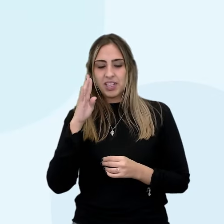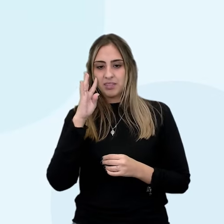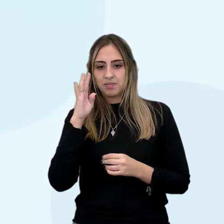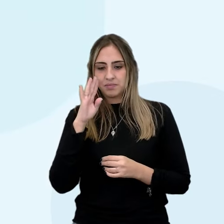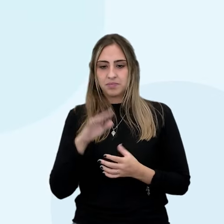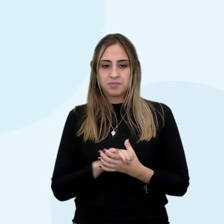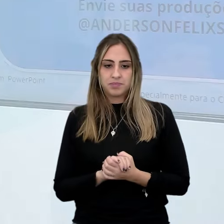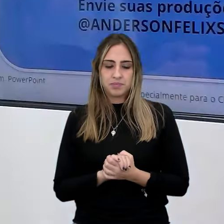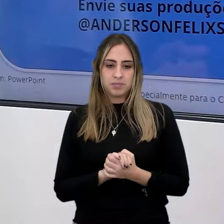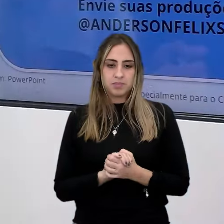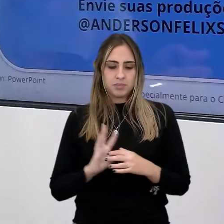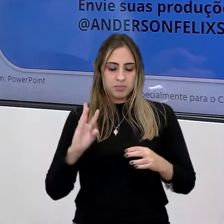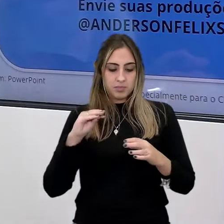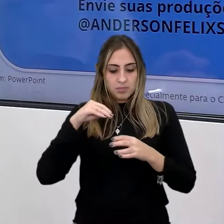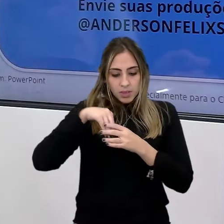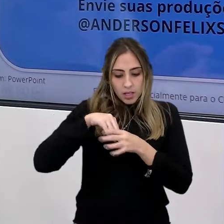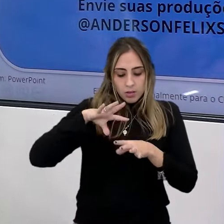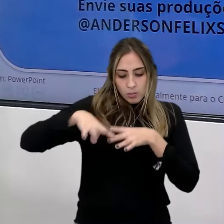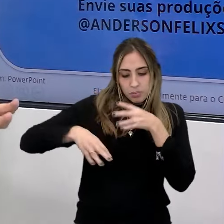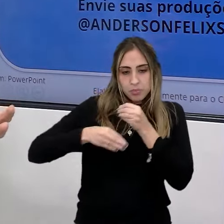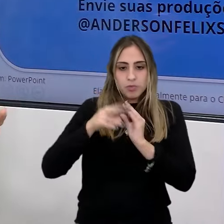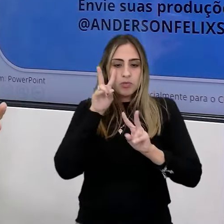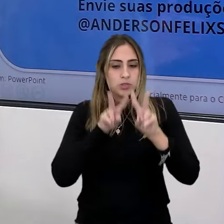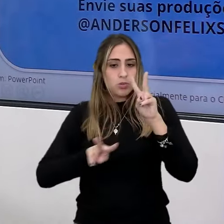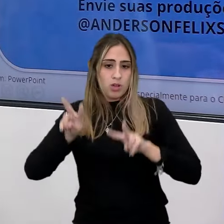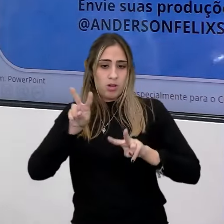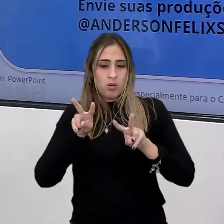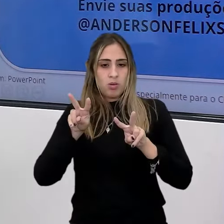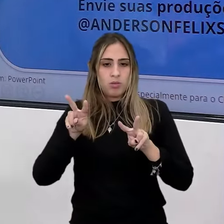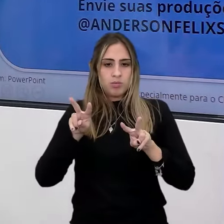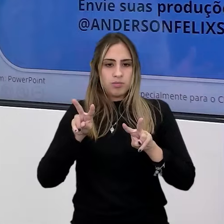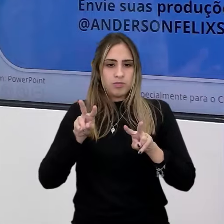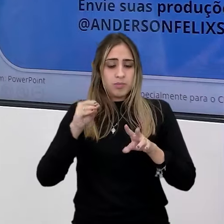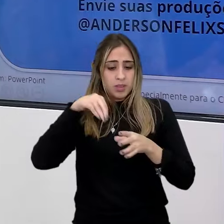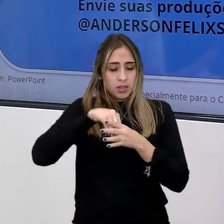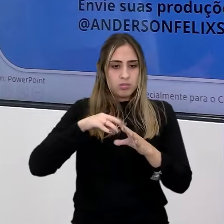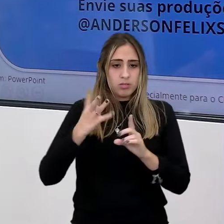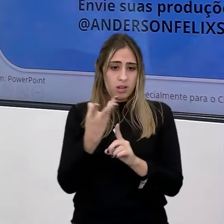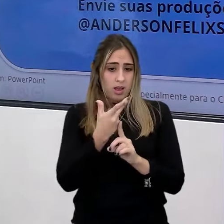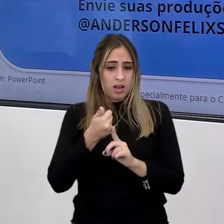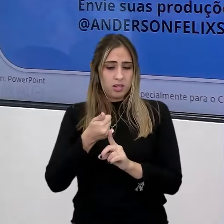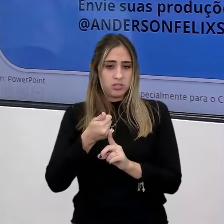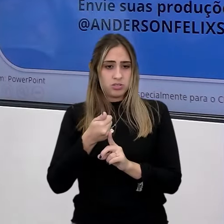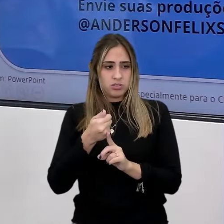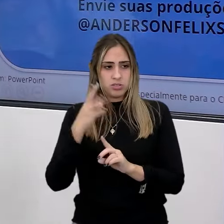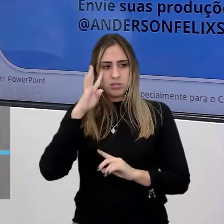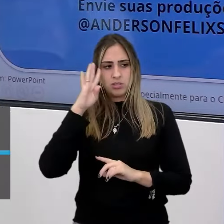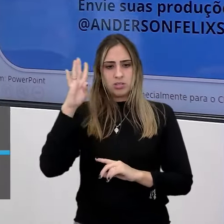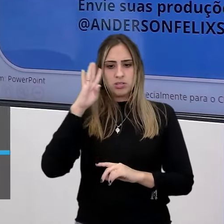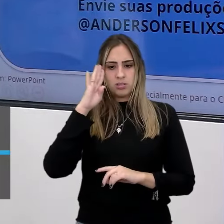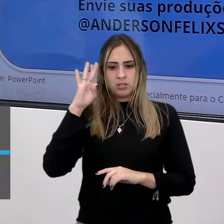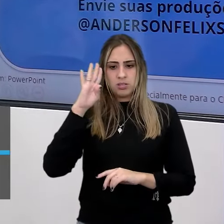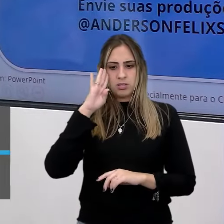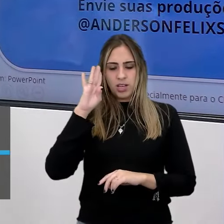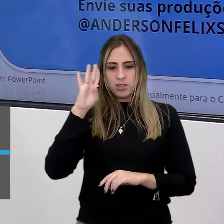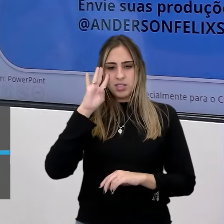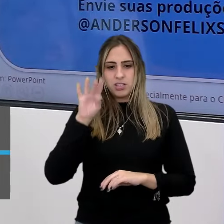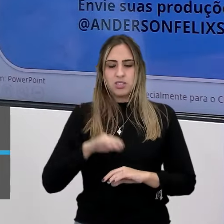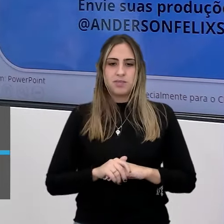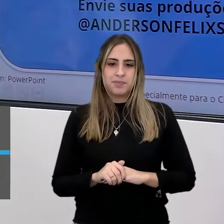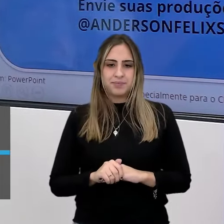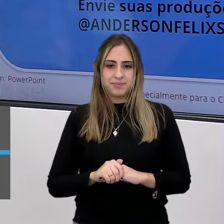criar porque dentro da composição visual dentro da composição musical dentro da arte em geral a imaginação é o limite e